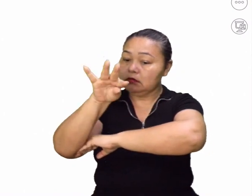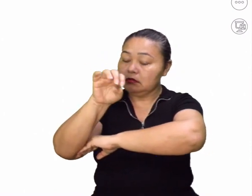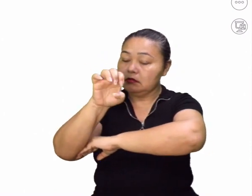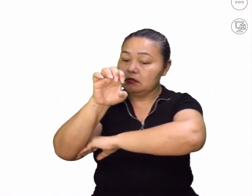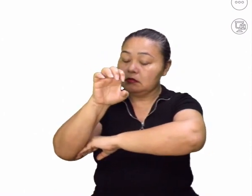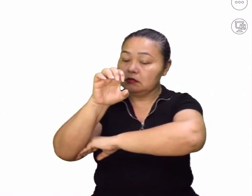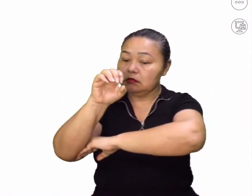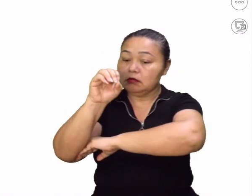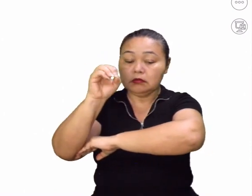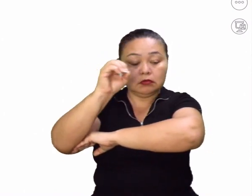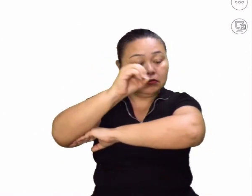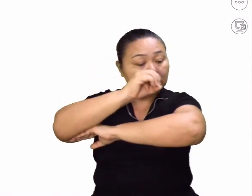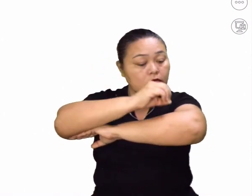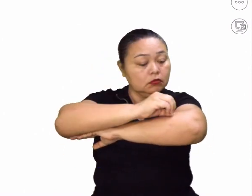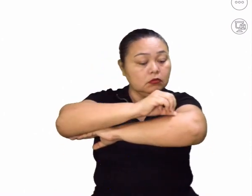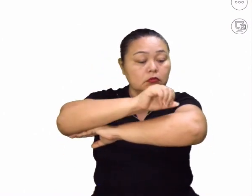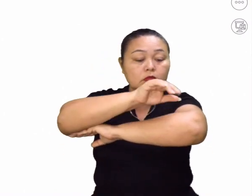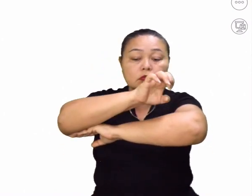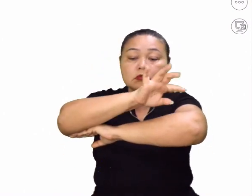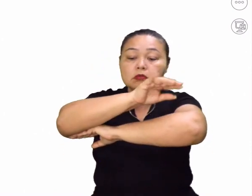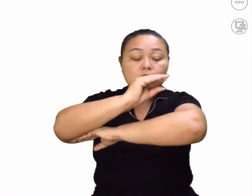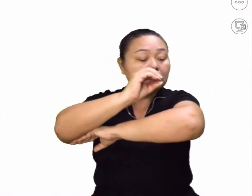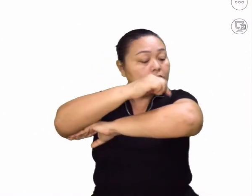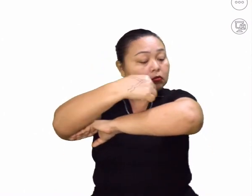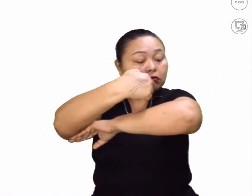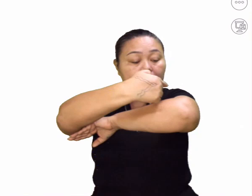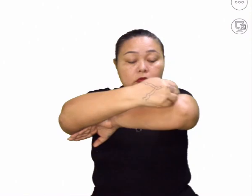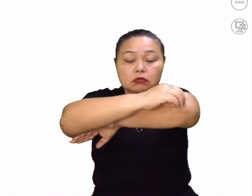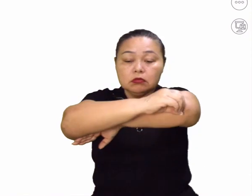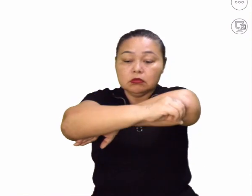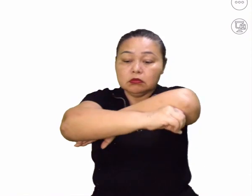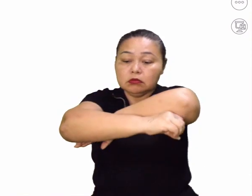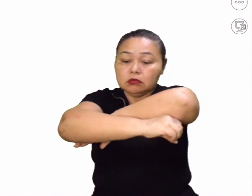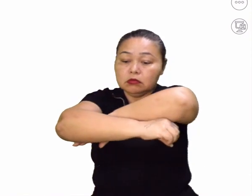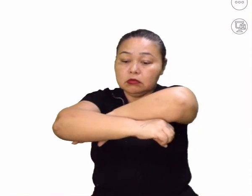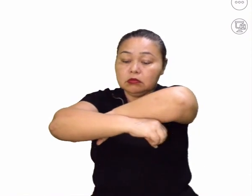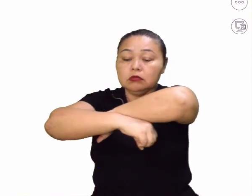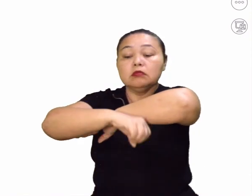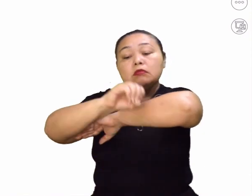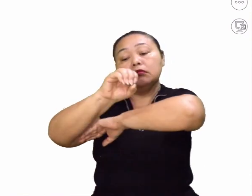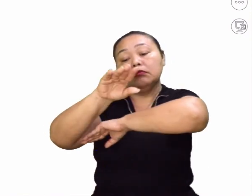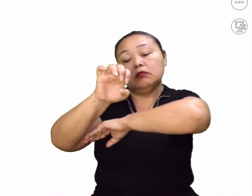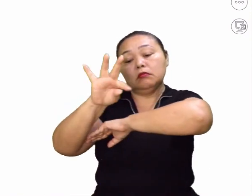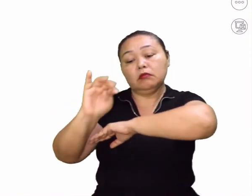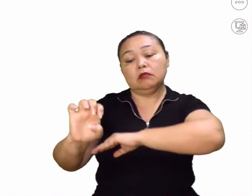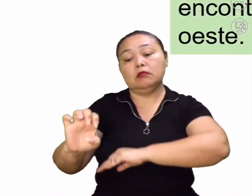a gente fala de poente, é onde o sol está se pondo, que no caso aqui vai ser o oeste.